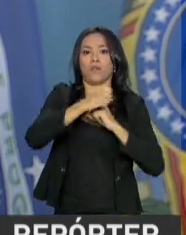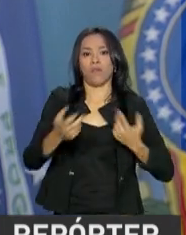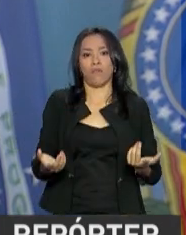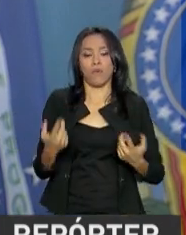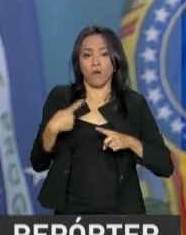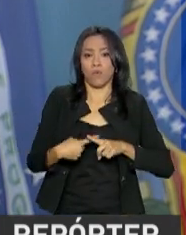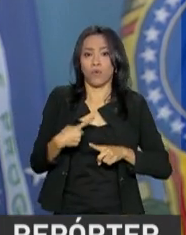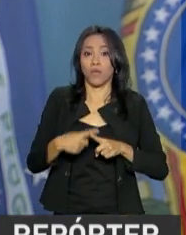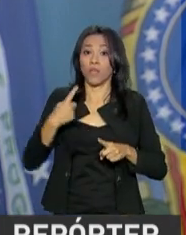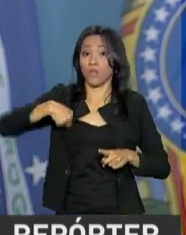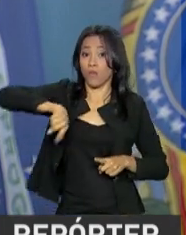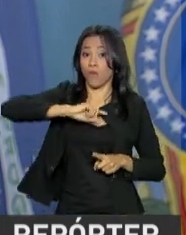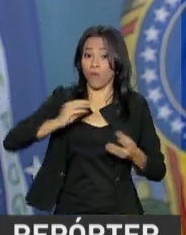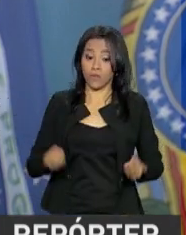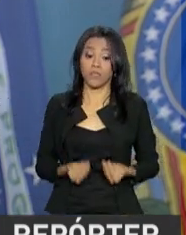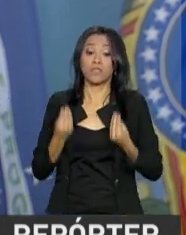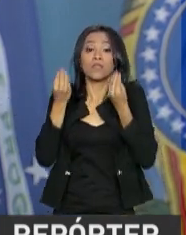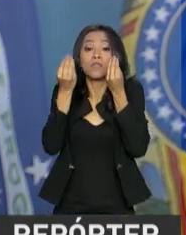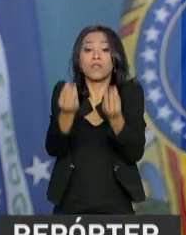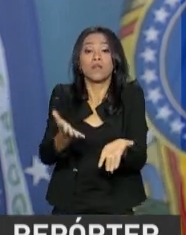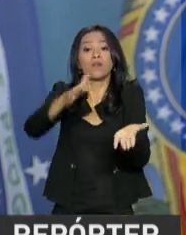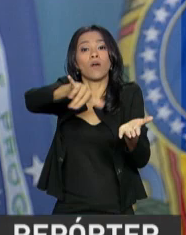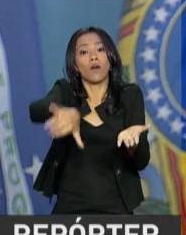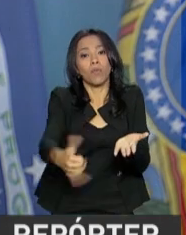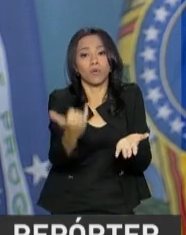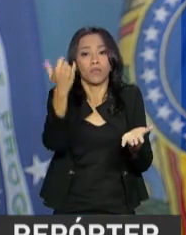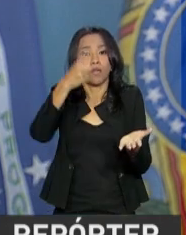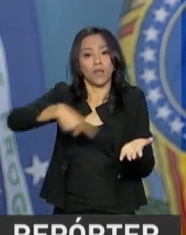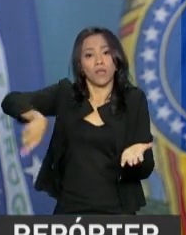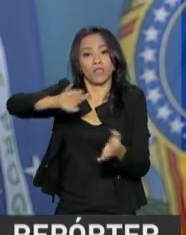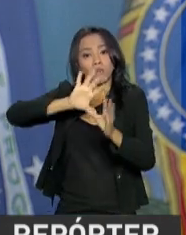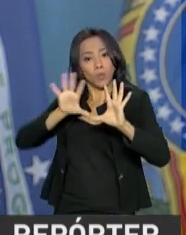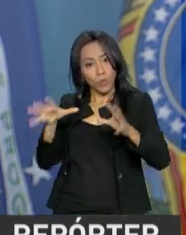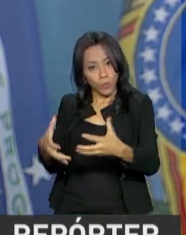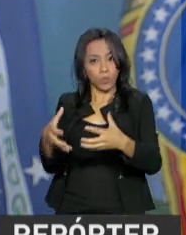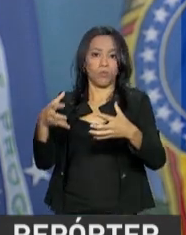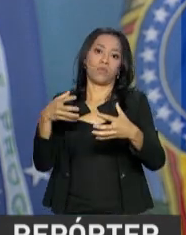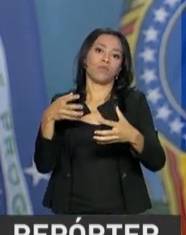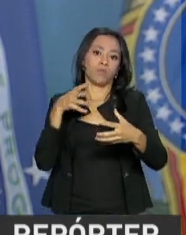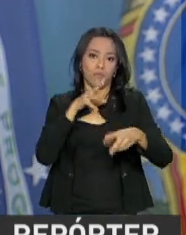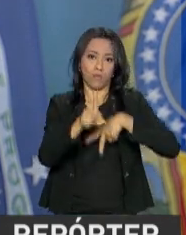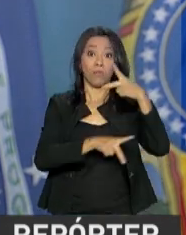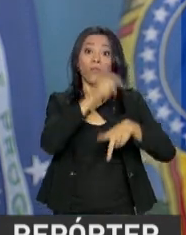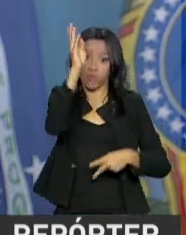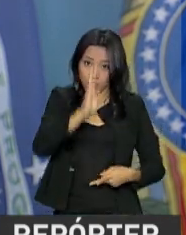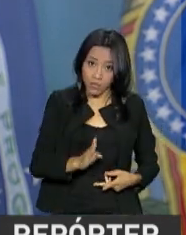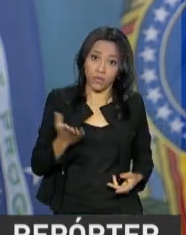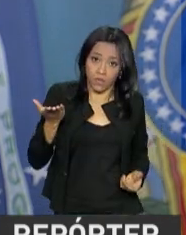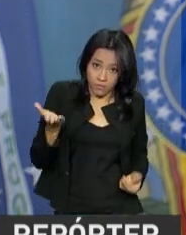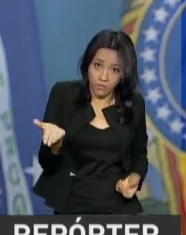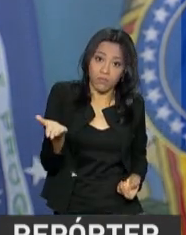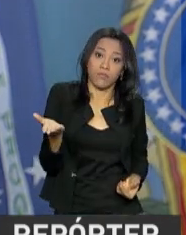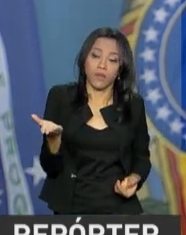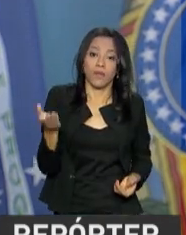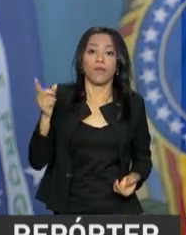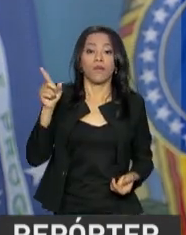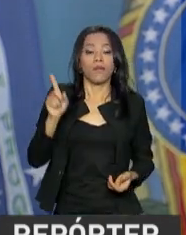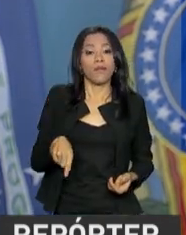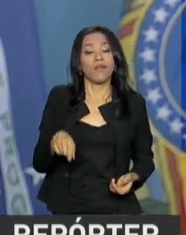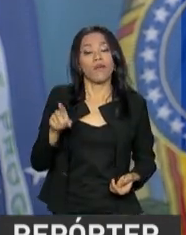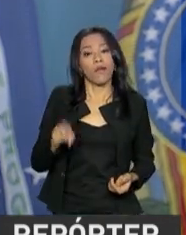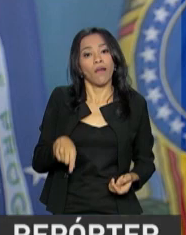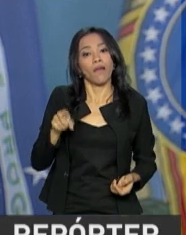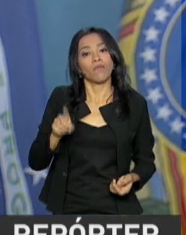dando mais oportunidades para o segmento da população e que enfrenta e vamos ser muito claros enfrenta